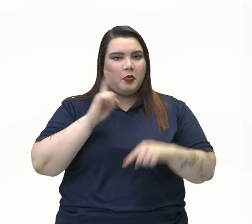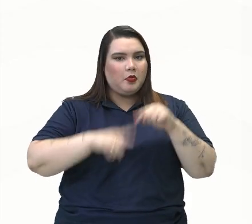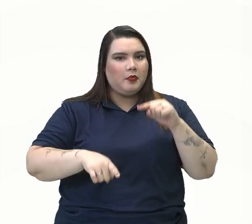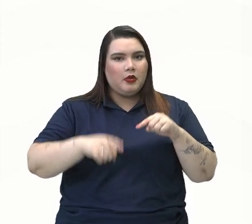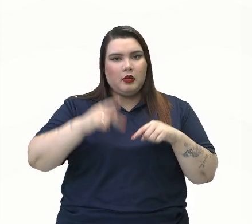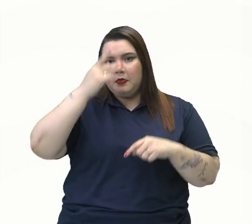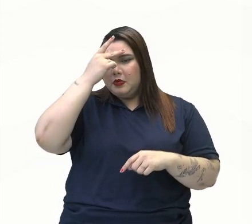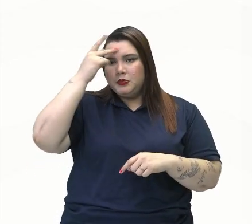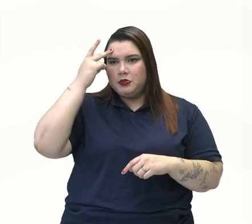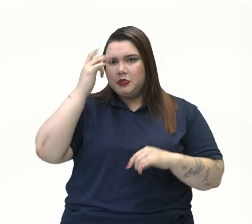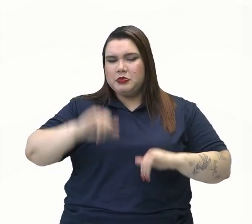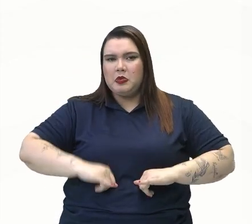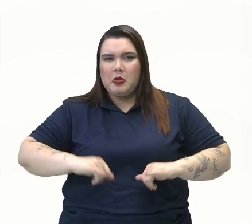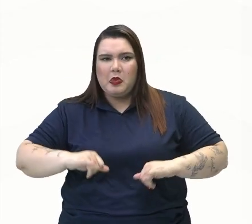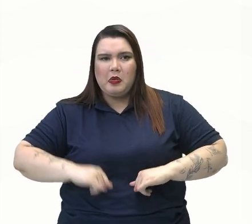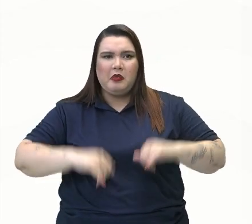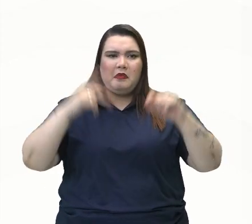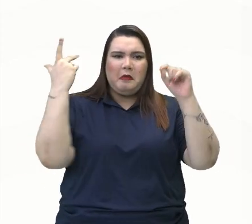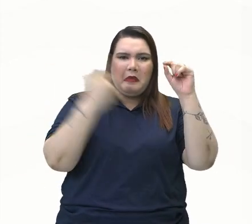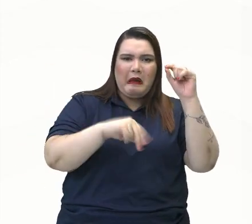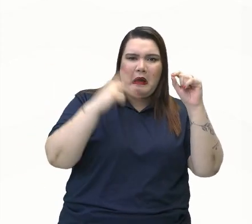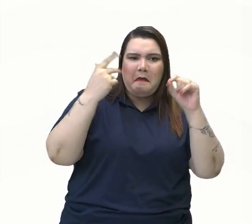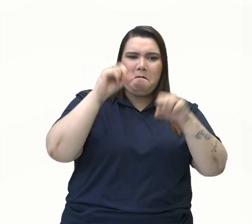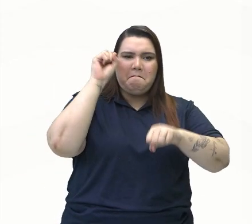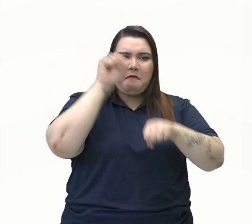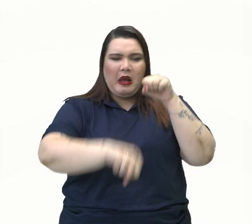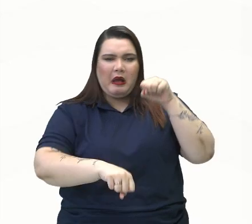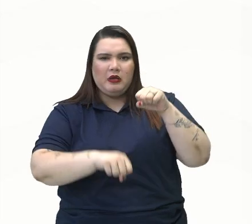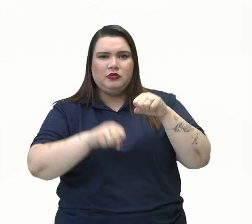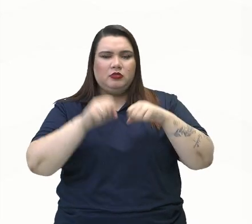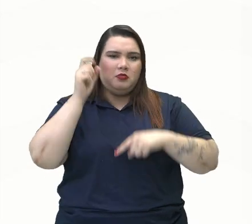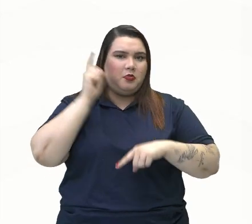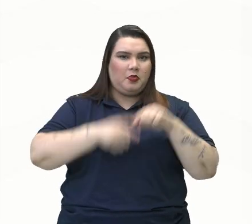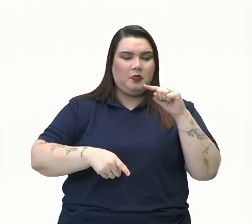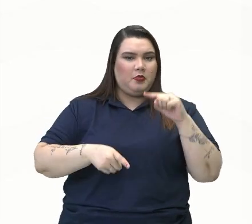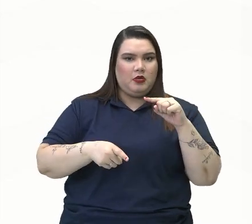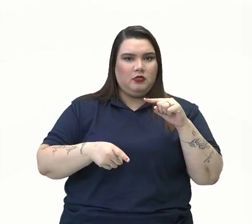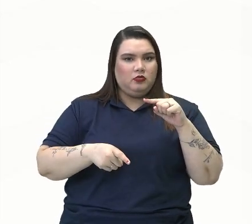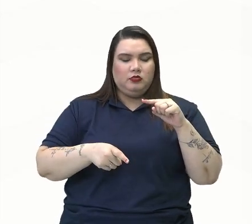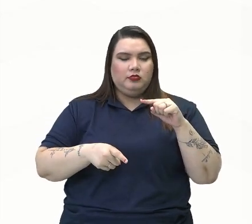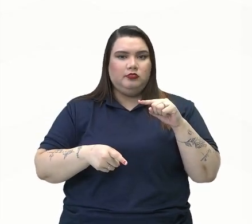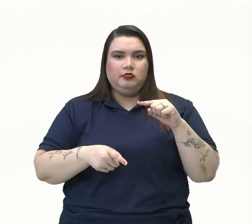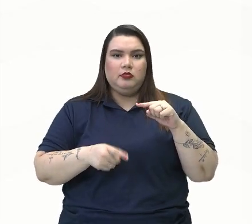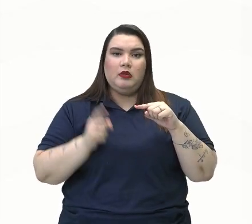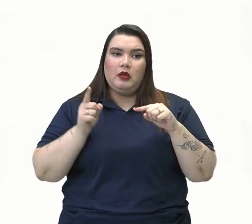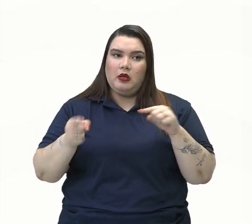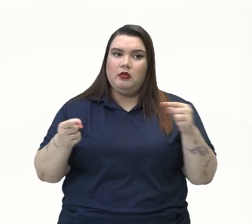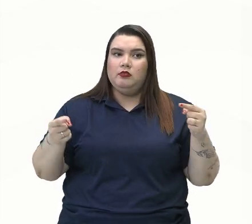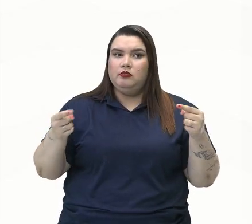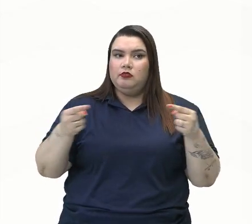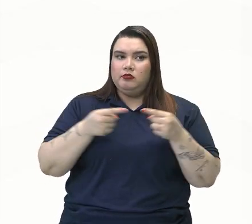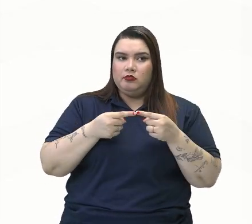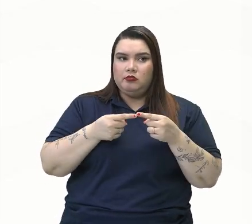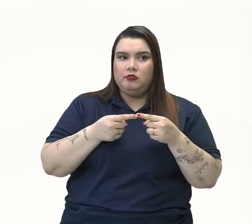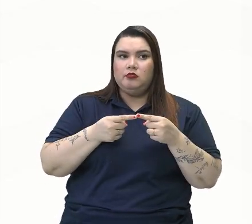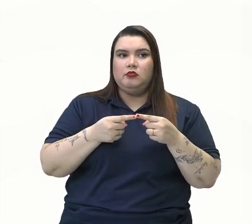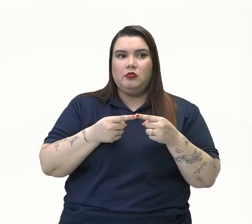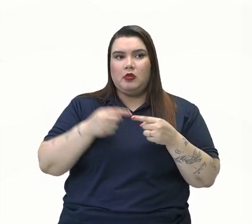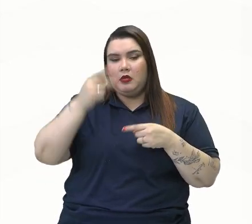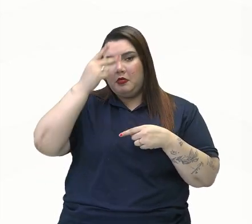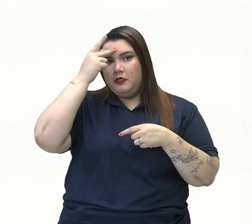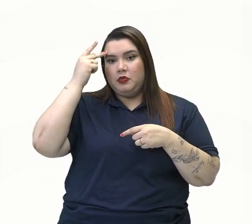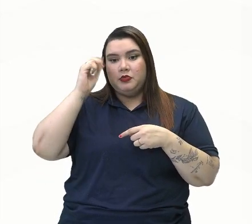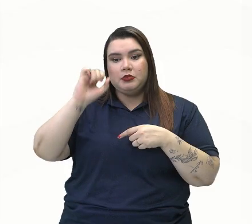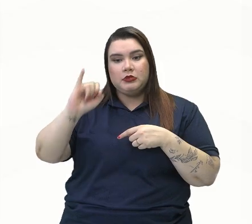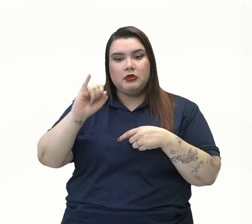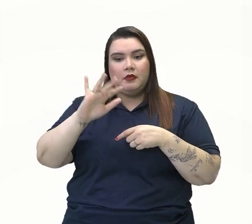palavrinha hurt, ou tratado de forma cruel, tá certo? Isso aqui, gente, vale, por exemplo, quando alguém é